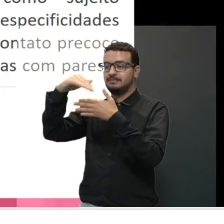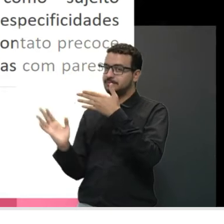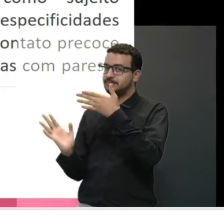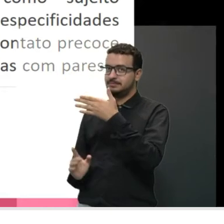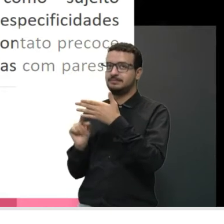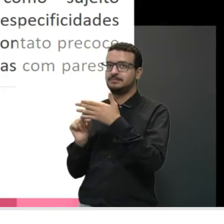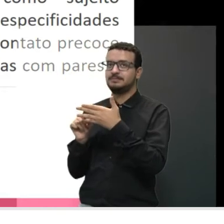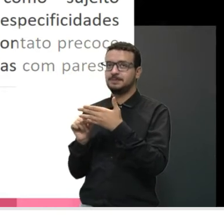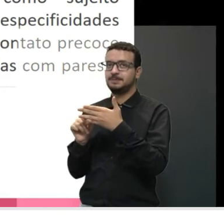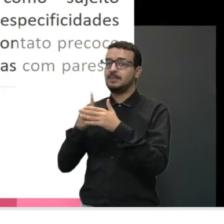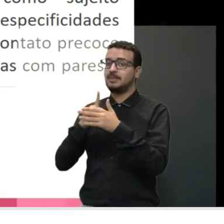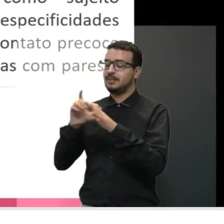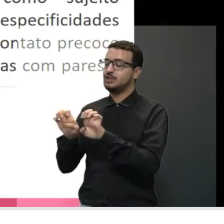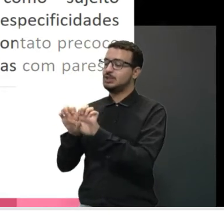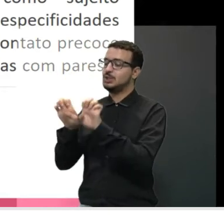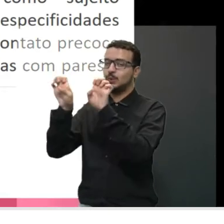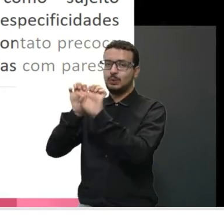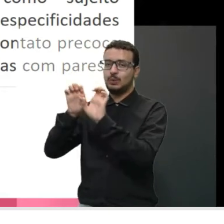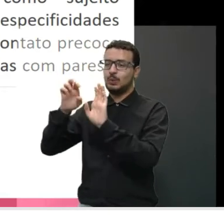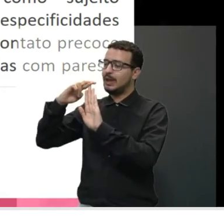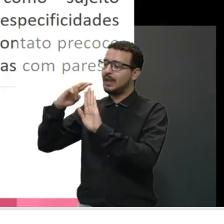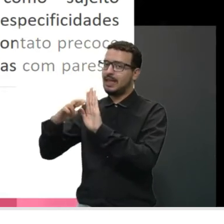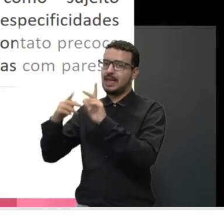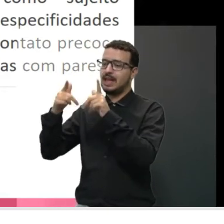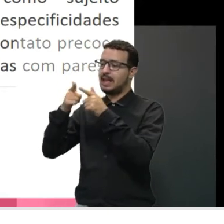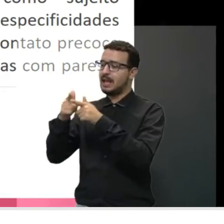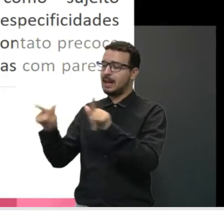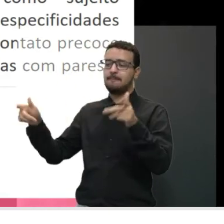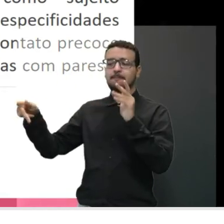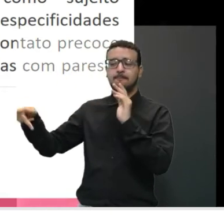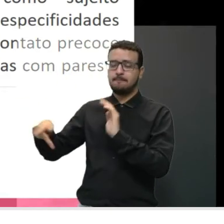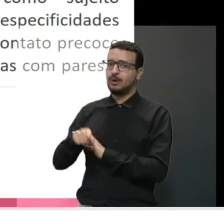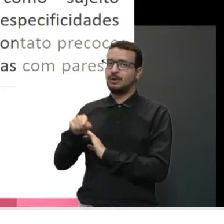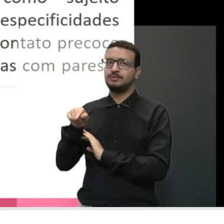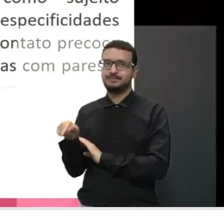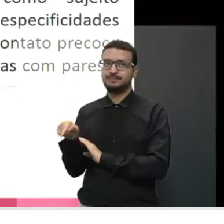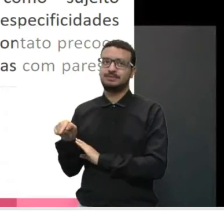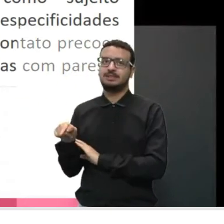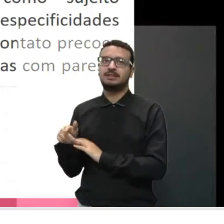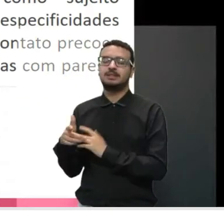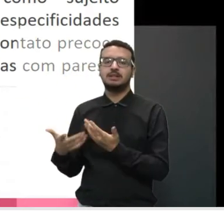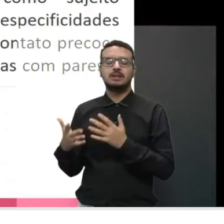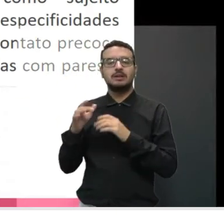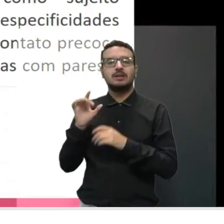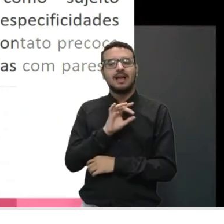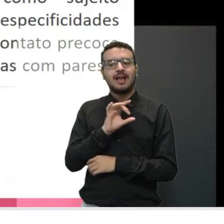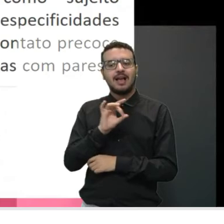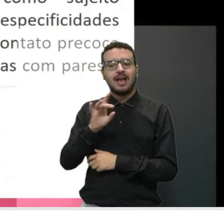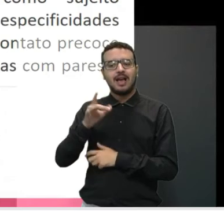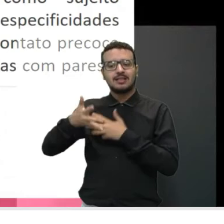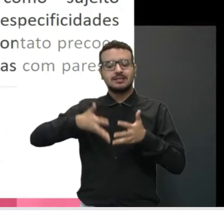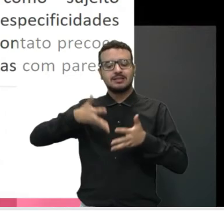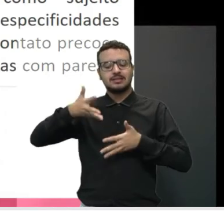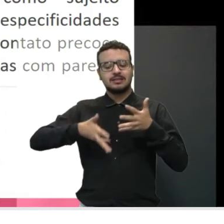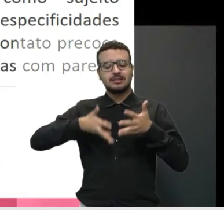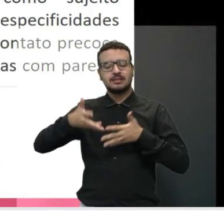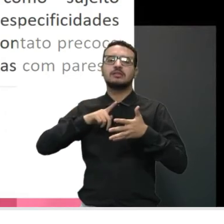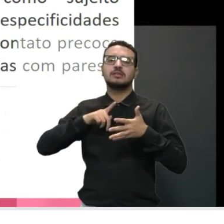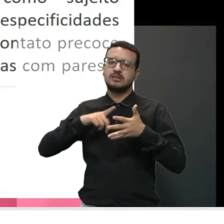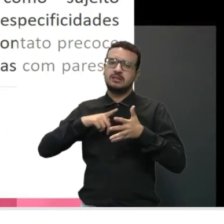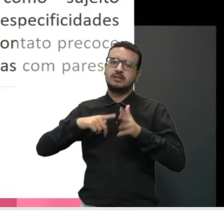Libras, cada língua, né, no mundo todo tem a sua própria estrutura linguística, tá? Essa